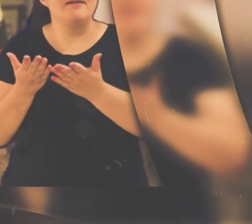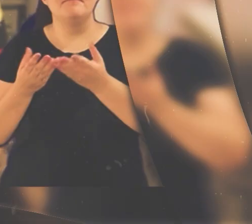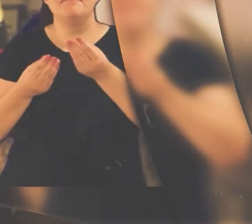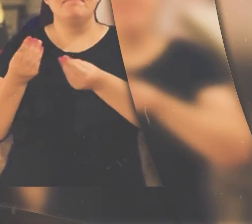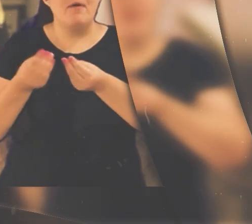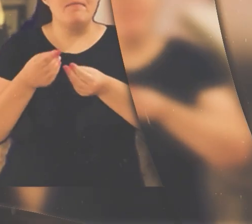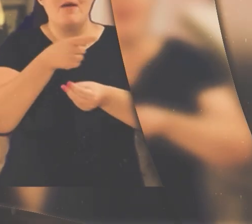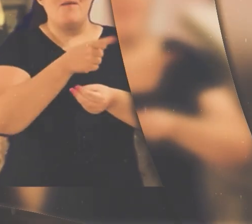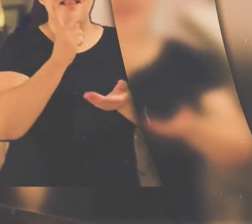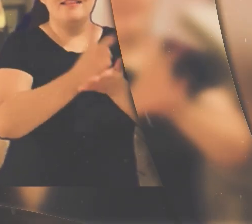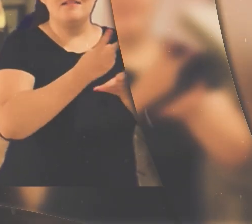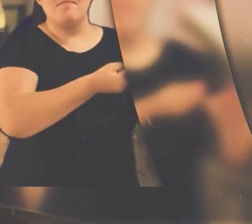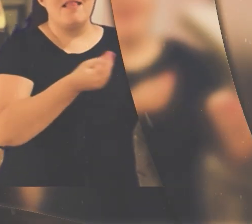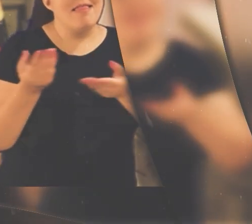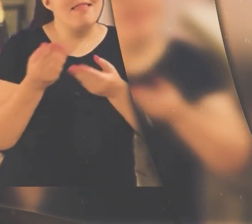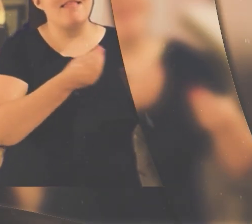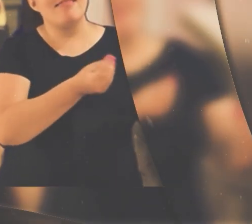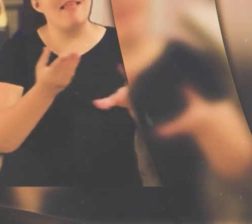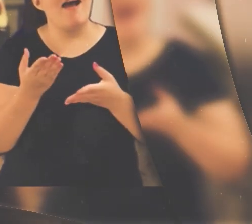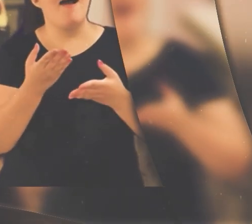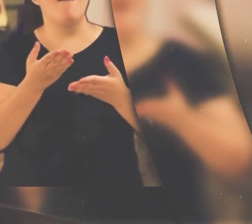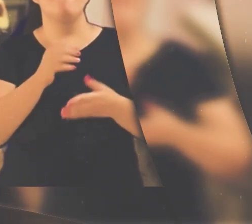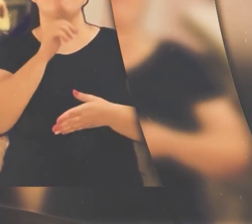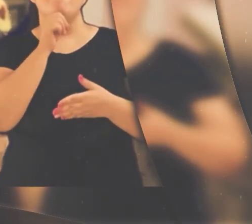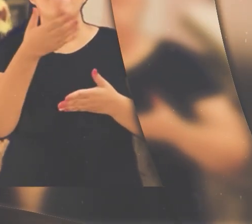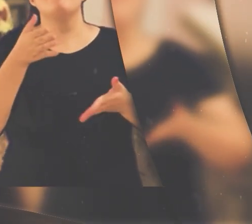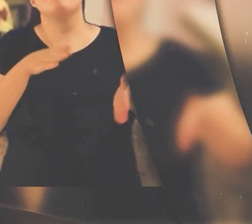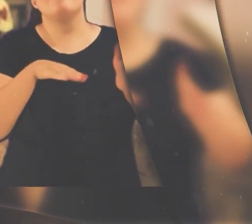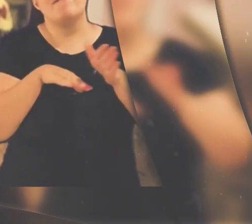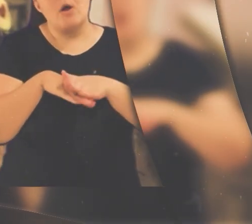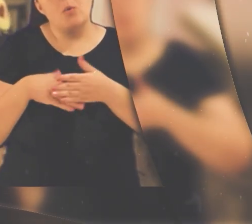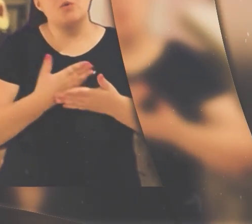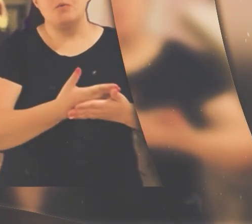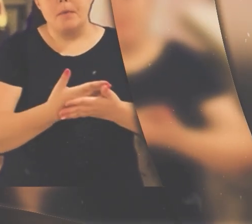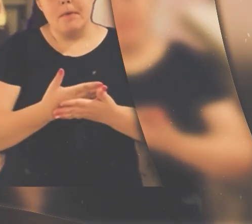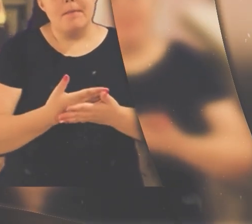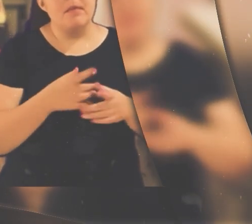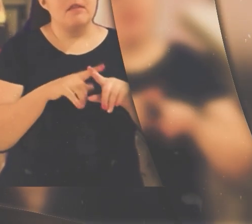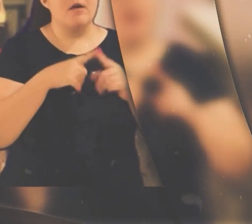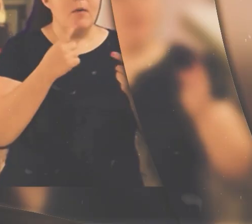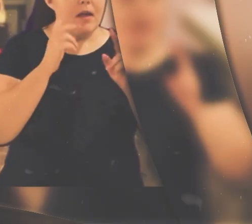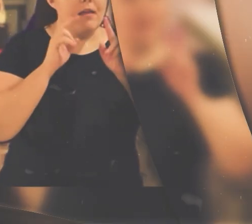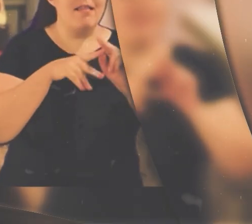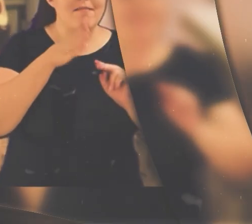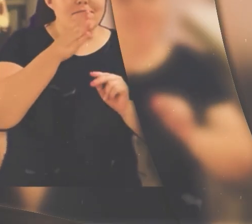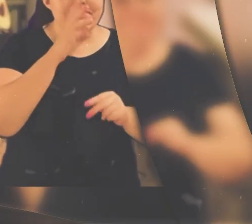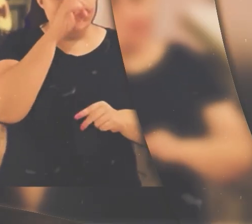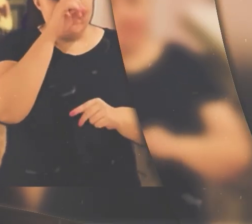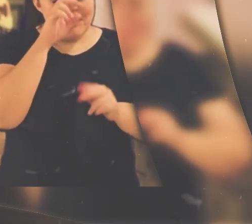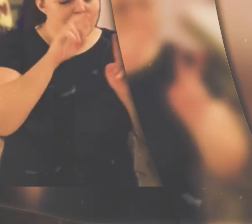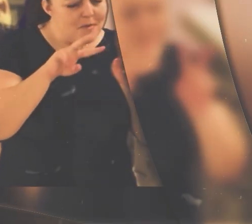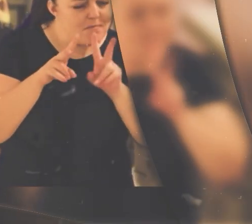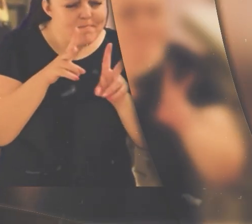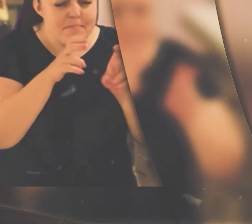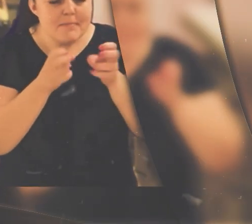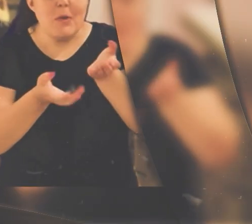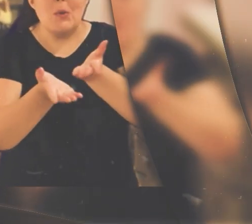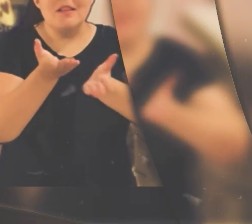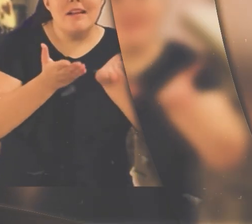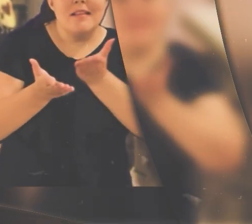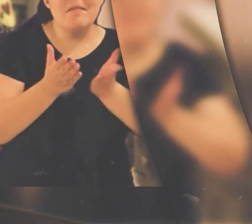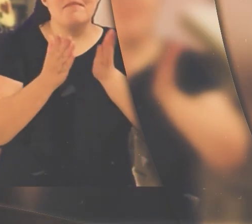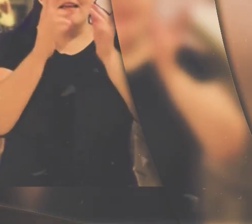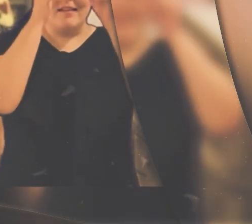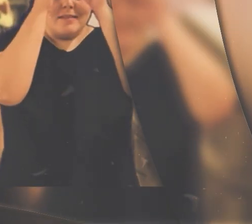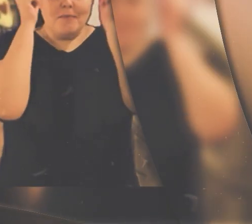passou então a fornecer as fraldas. E ele viu que no hospital, acompanhando o dia a dia da enfermeira, o dia a dia dos